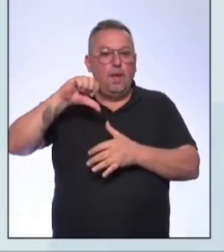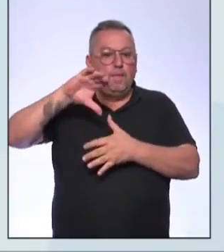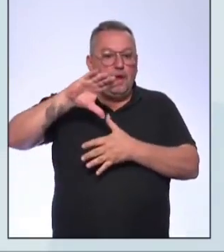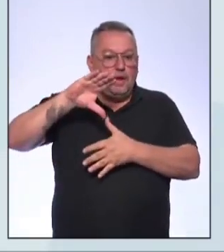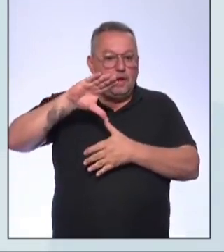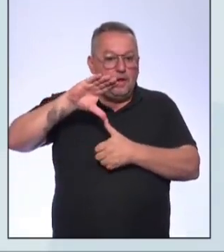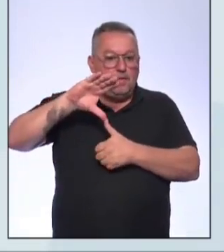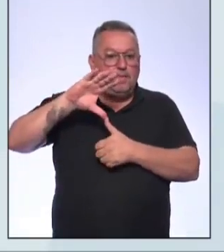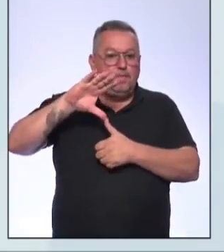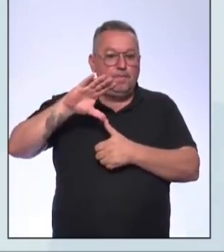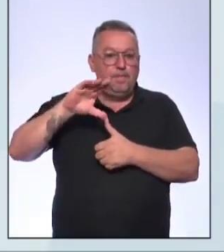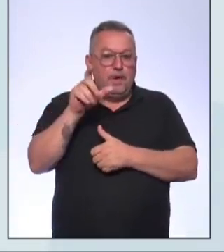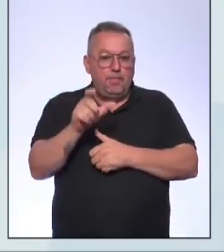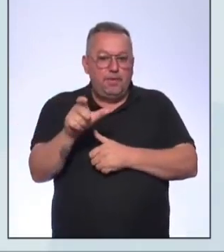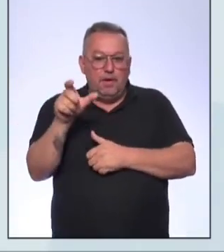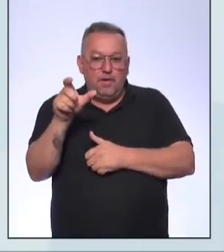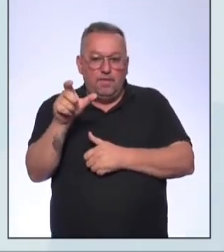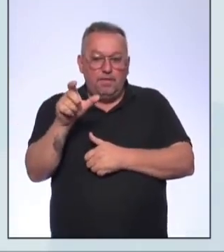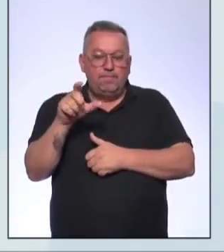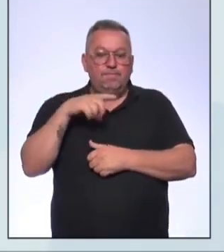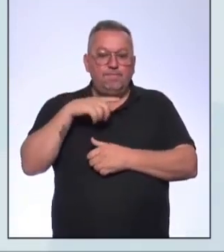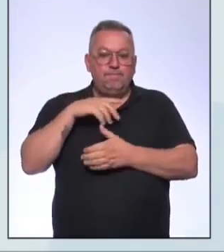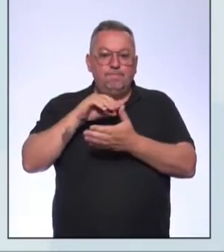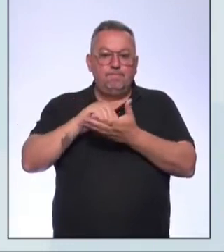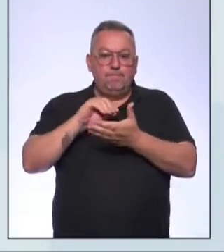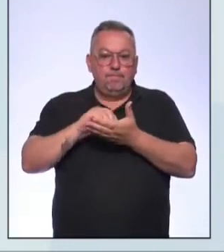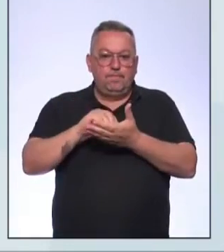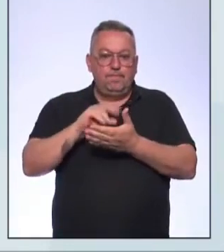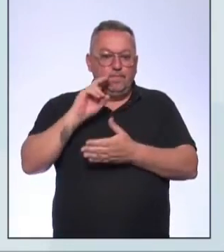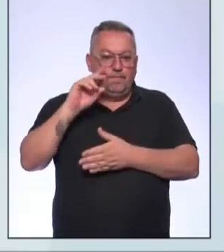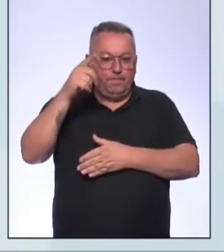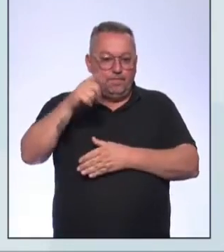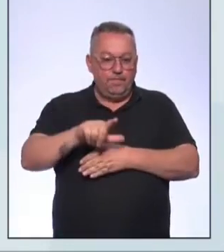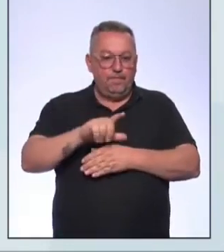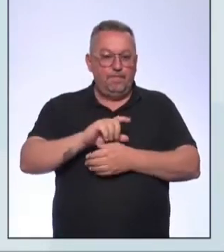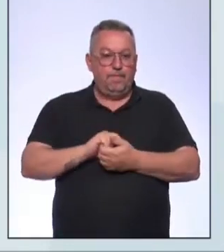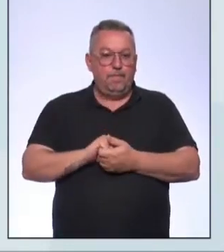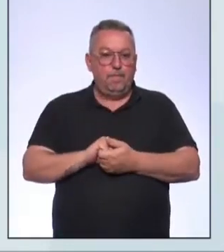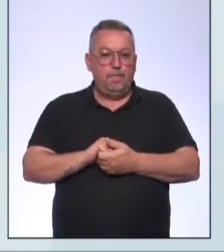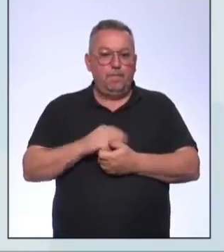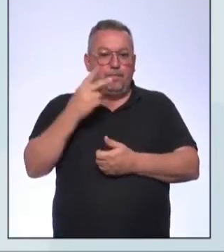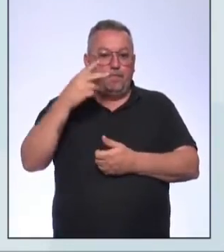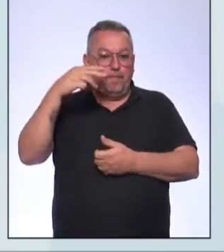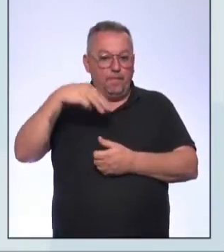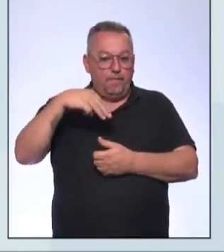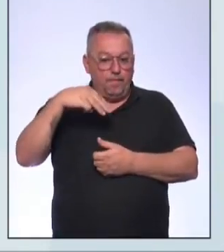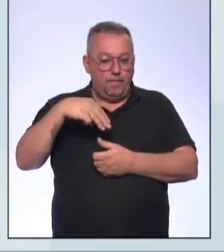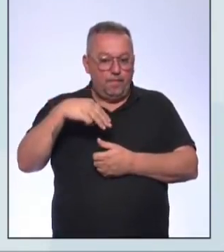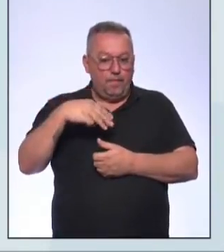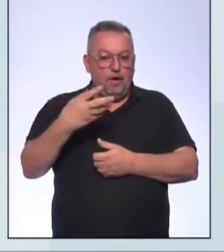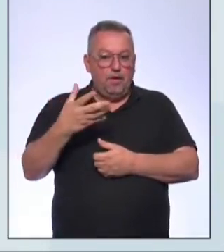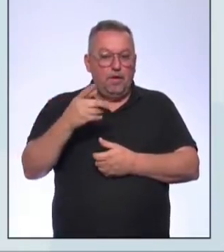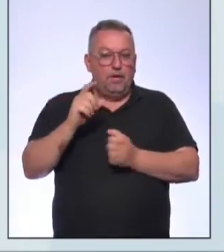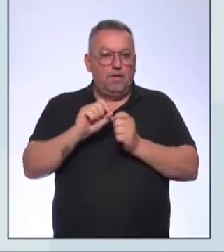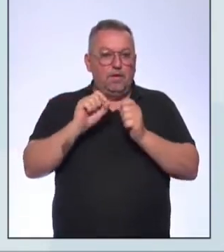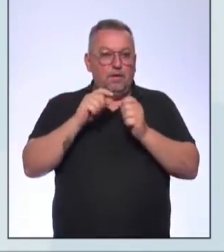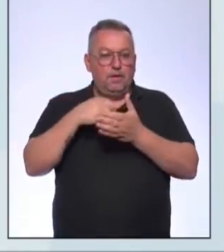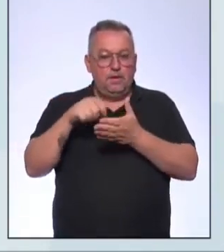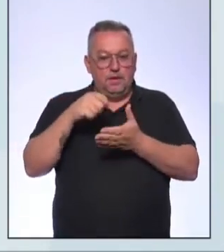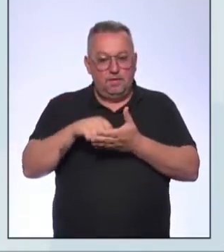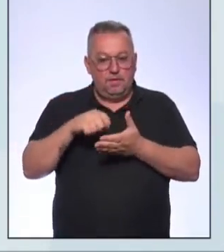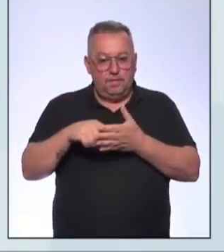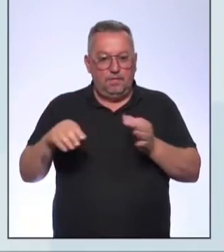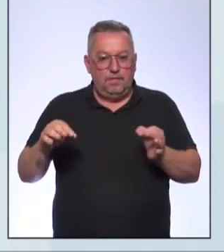palavra faltando que a gente já viu hoje. Então vocês têm aí de novo 2 minutinhos. Eu quero que vocês escrevam as